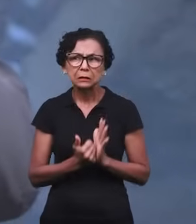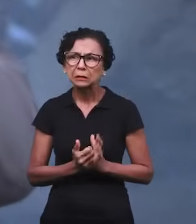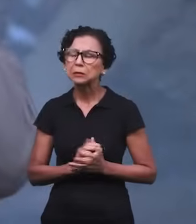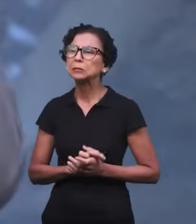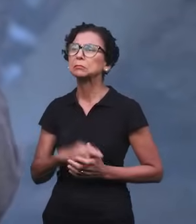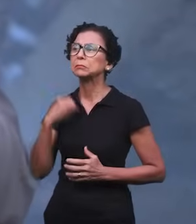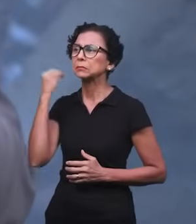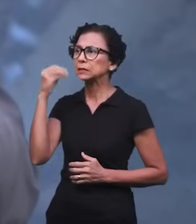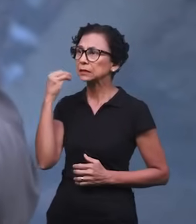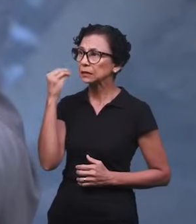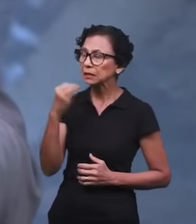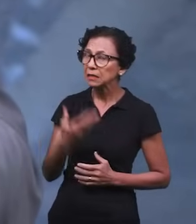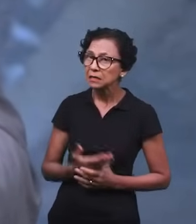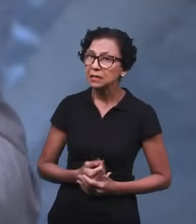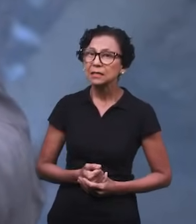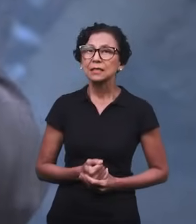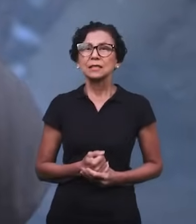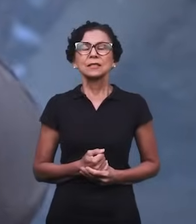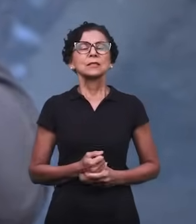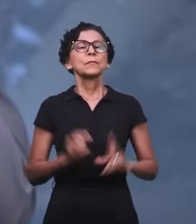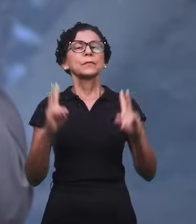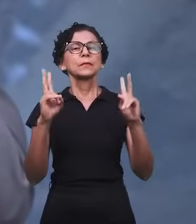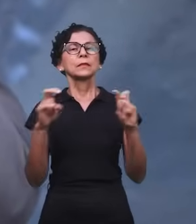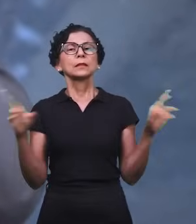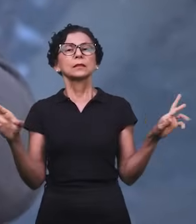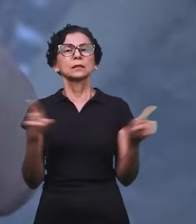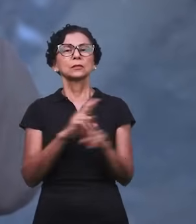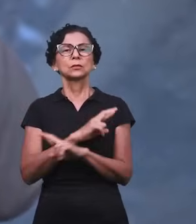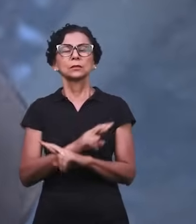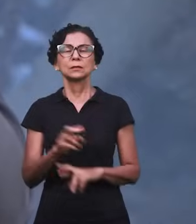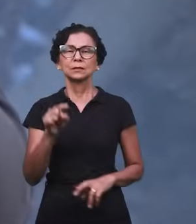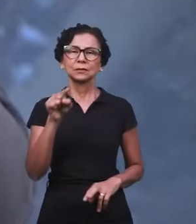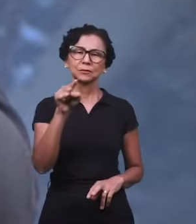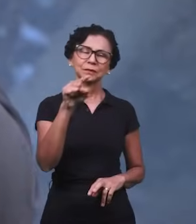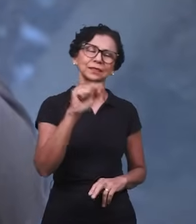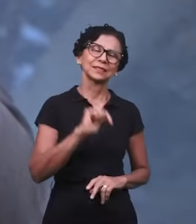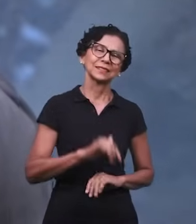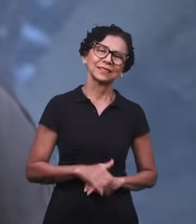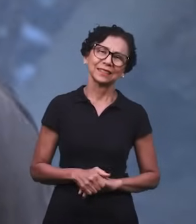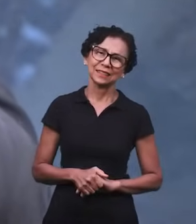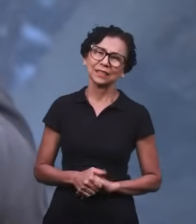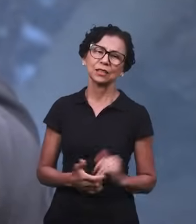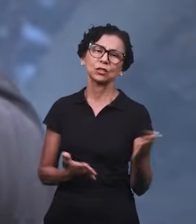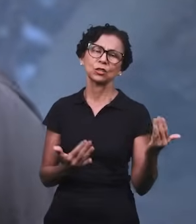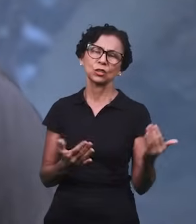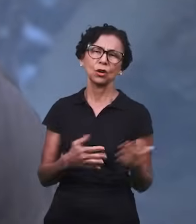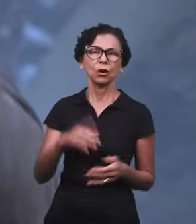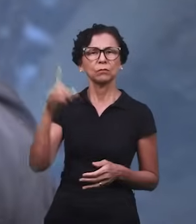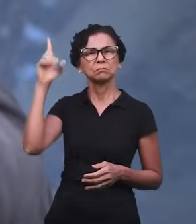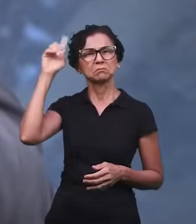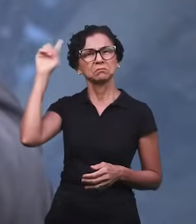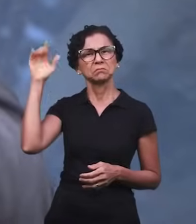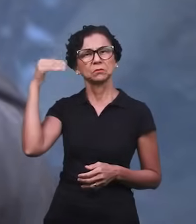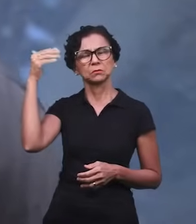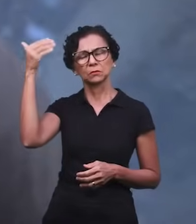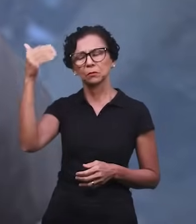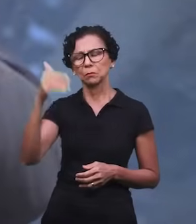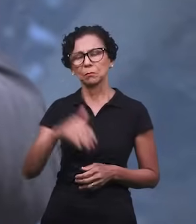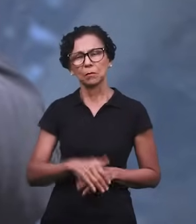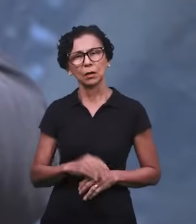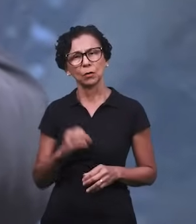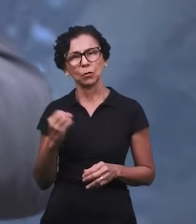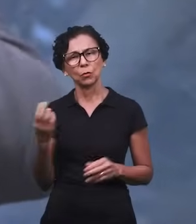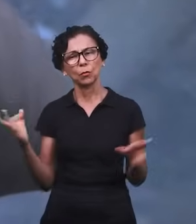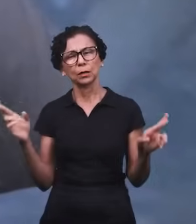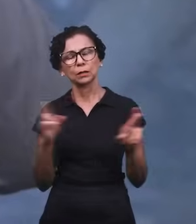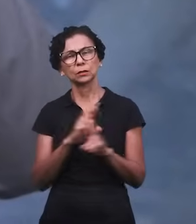cotidiano, seja relacionados ao seu cotidiano, seja relacionado à sua vida espiritual. Isso é uma bênção para